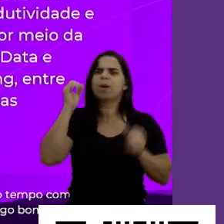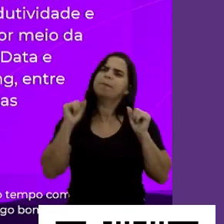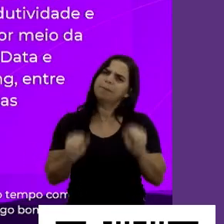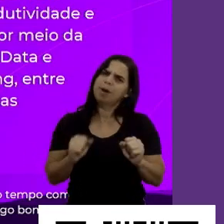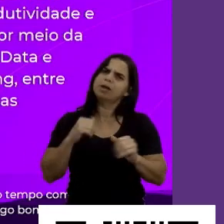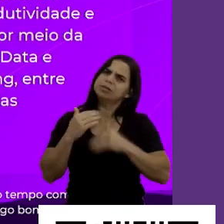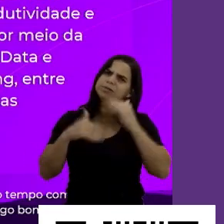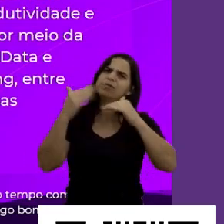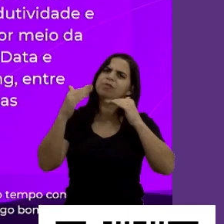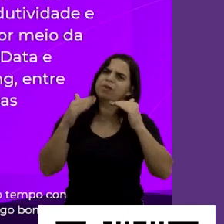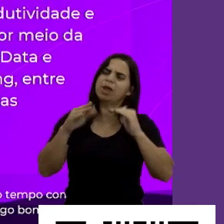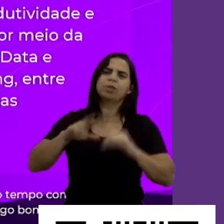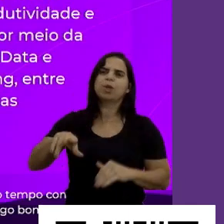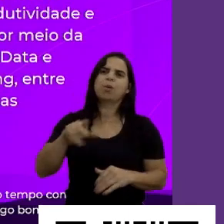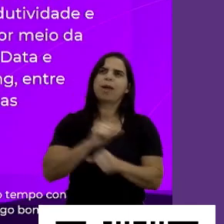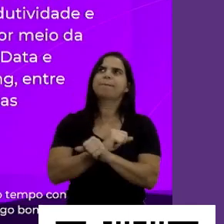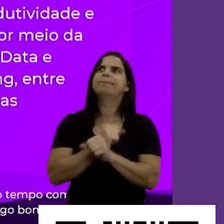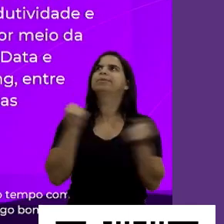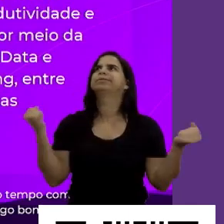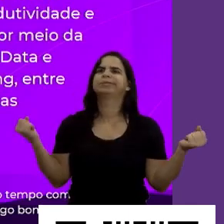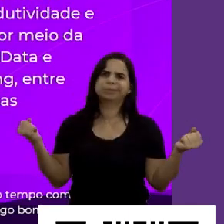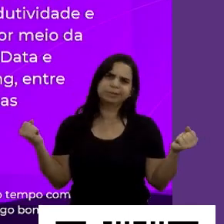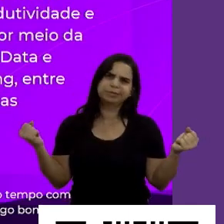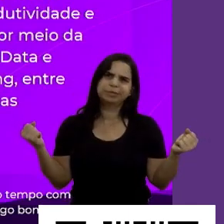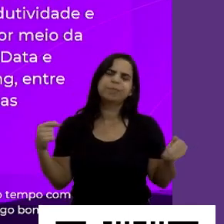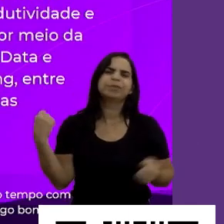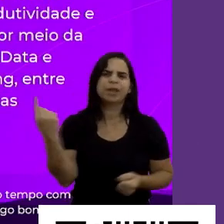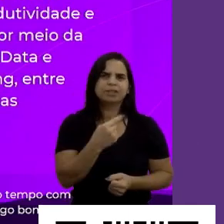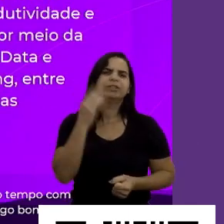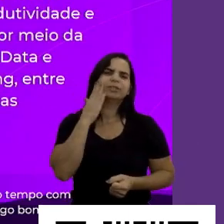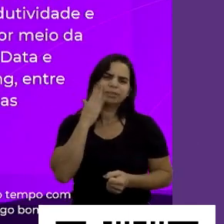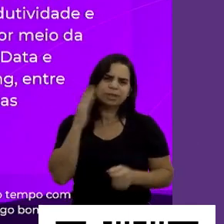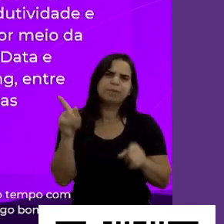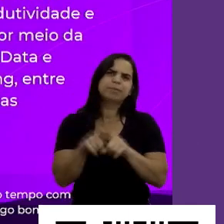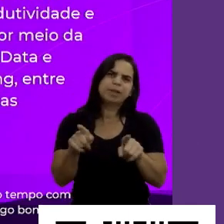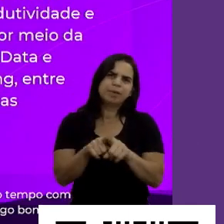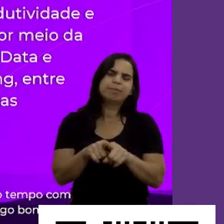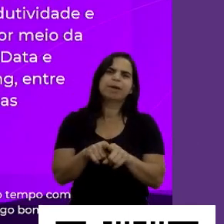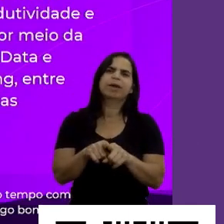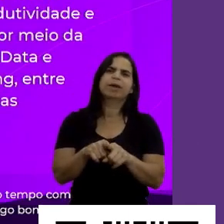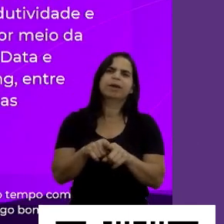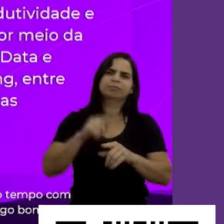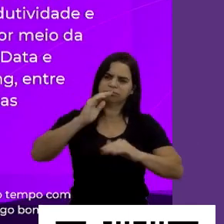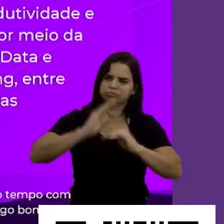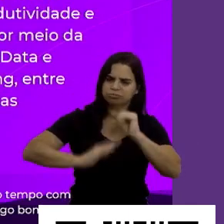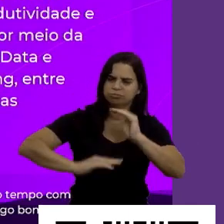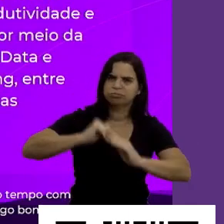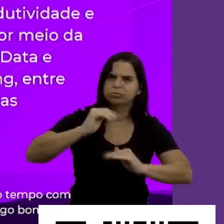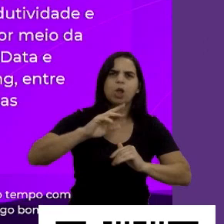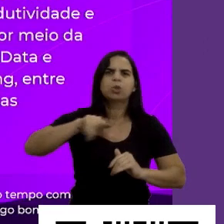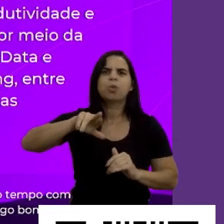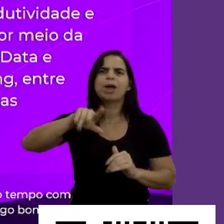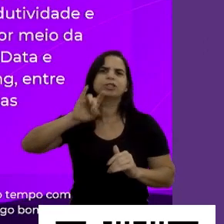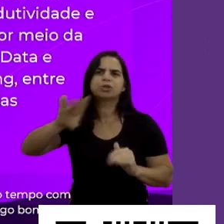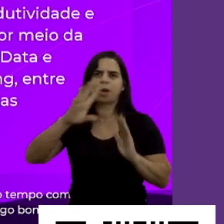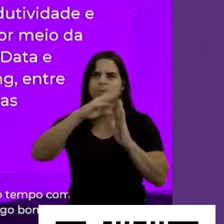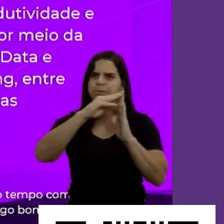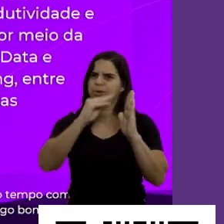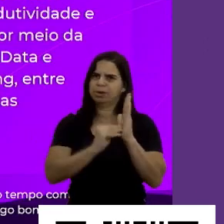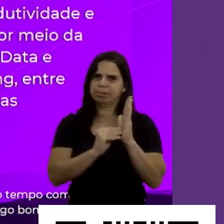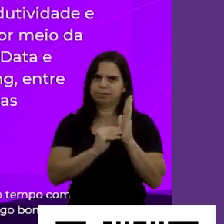isso não é algo impossível a gente sabe também que a carreira toda e carreira não só programador